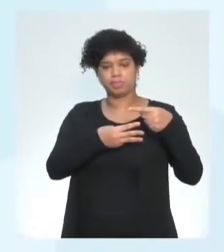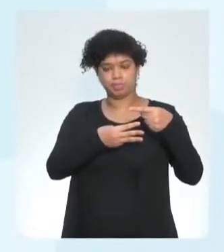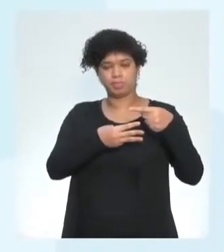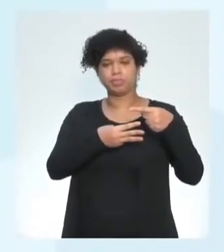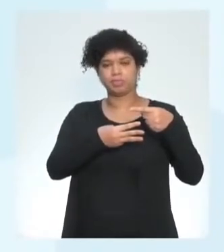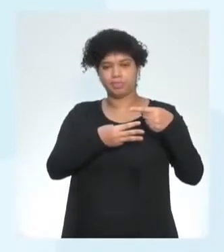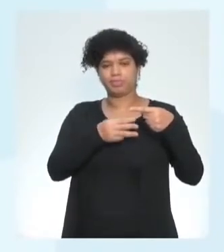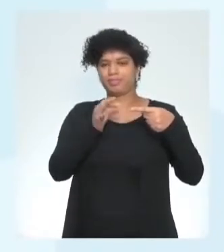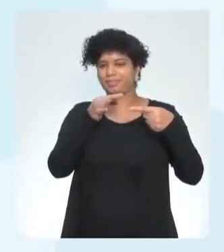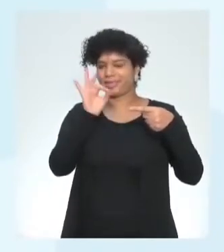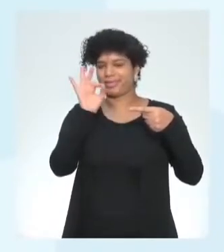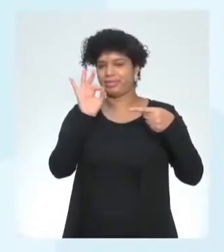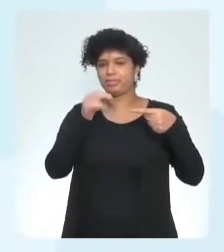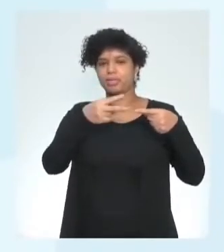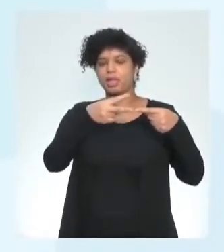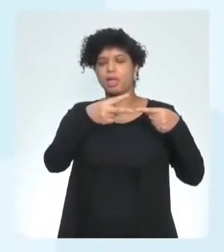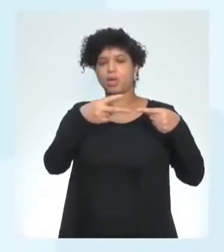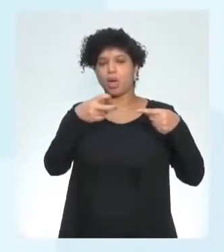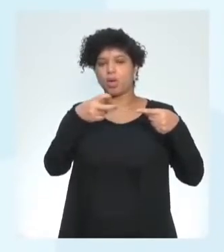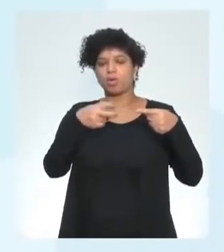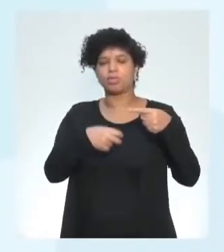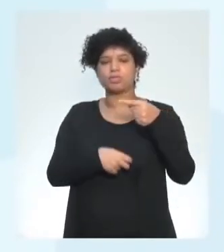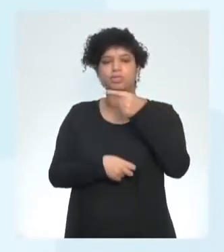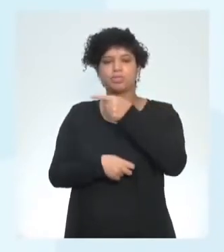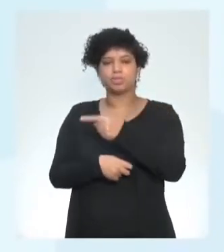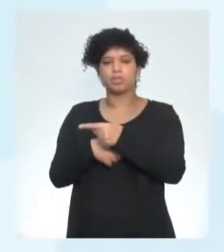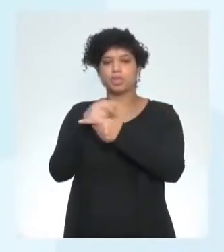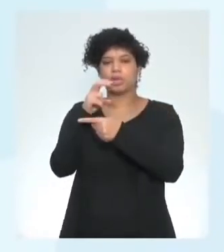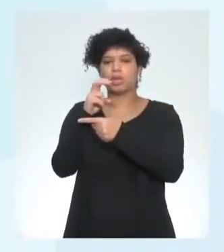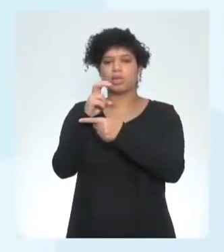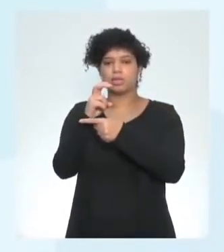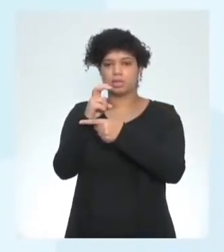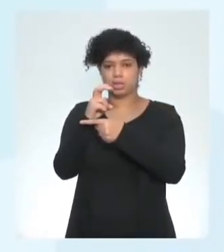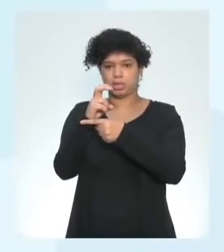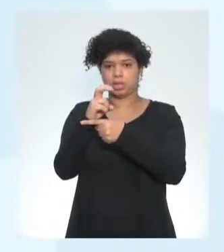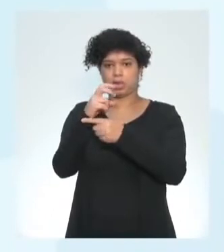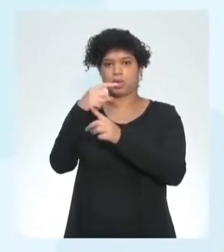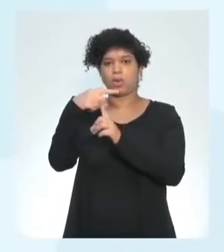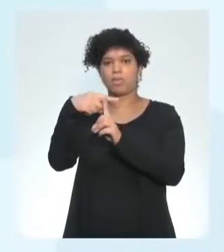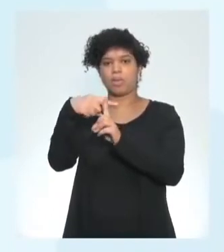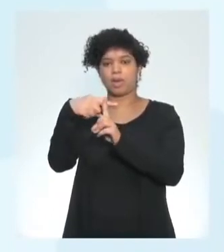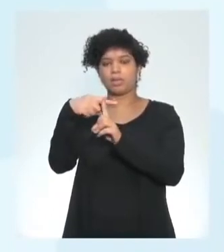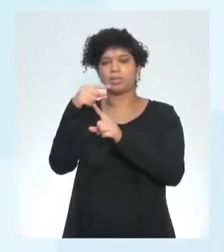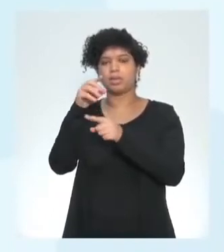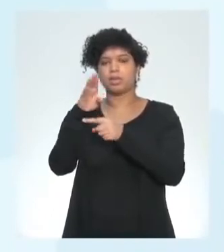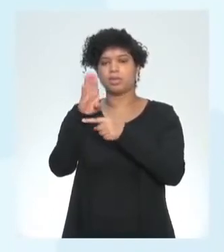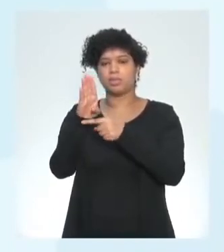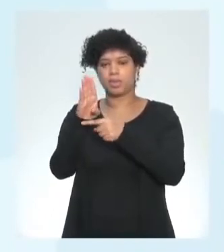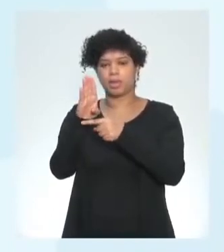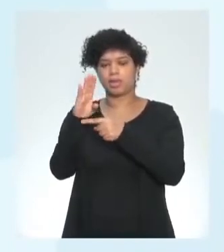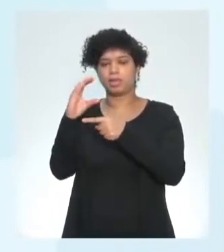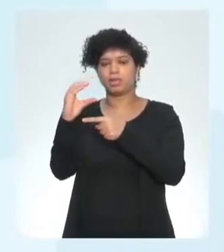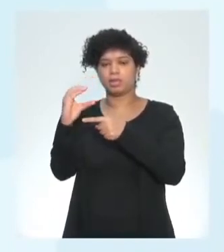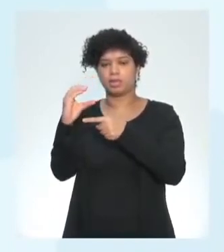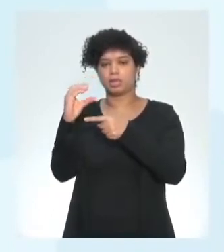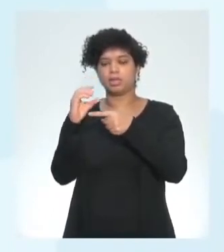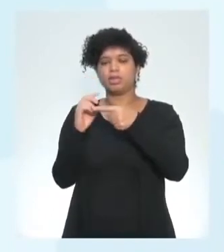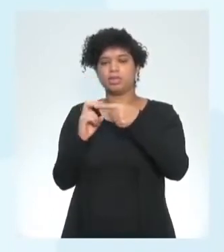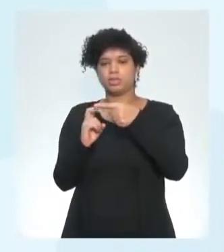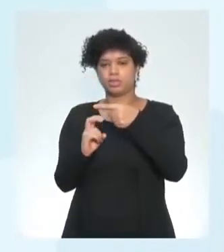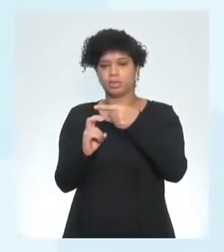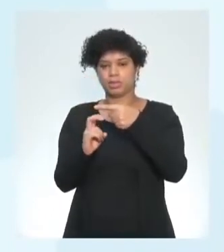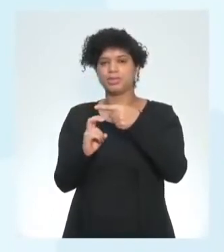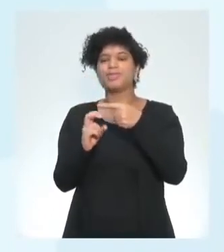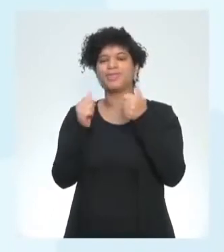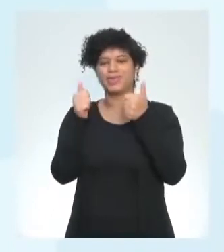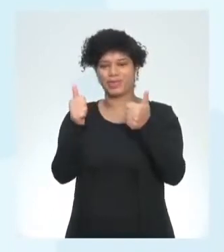Igual? Igual a 5 mais BC. 5 mais BC Sobre 5. sobre 5.